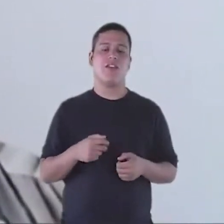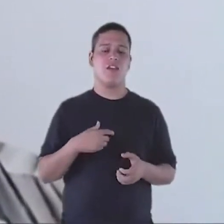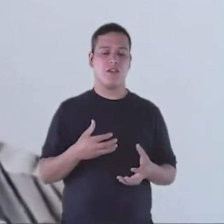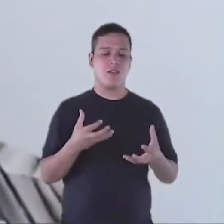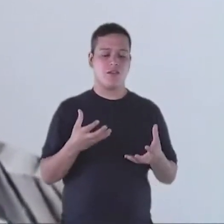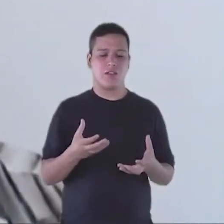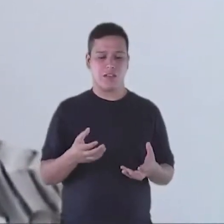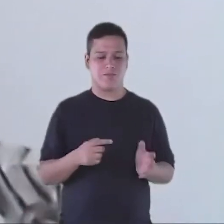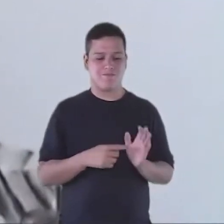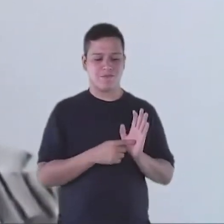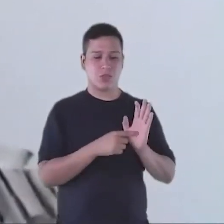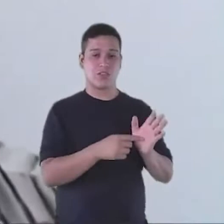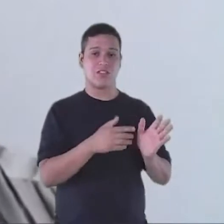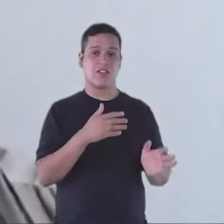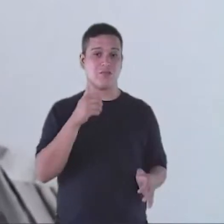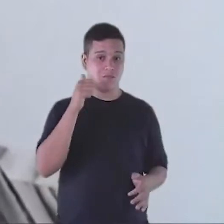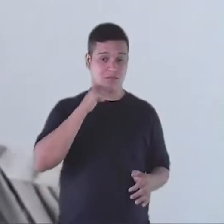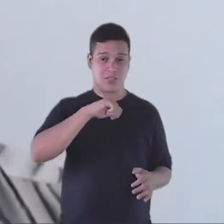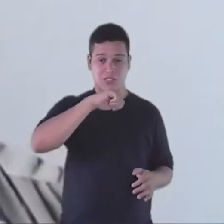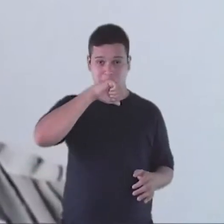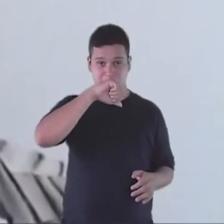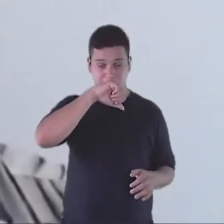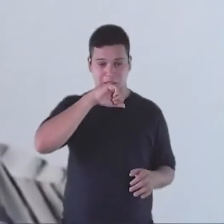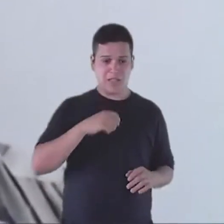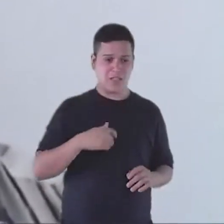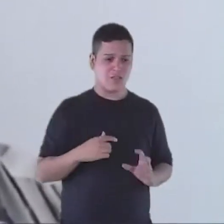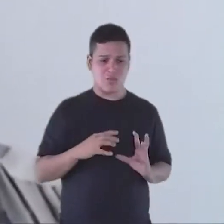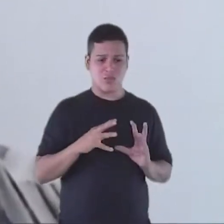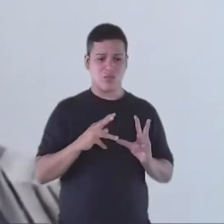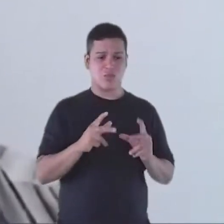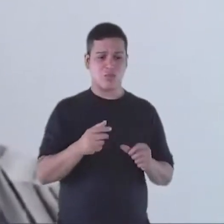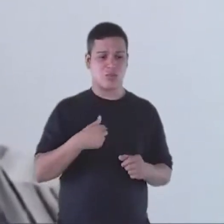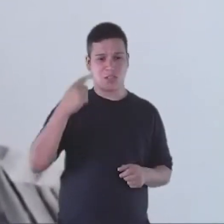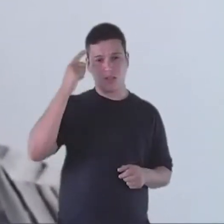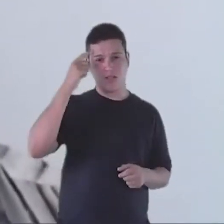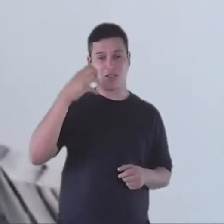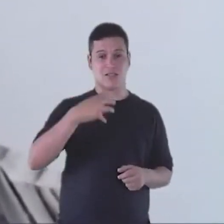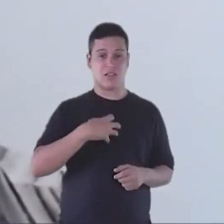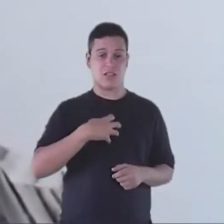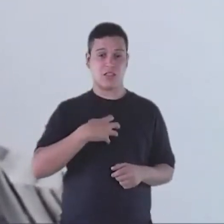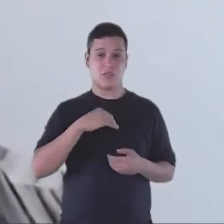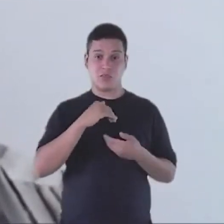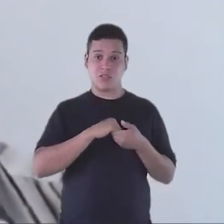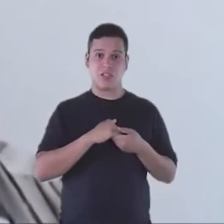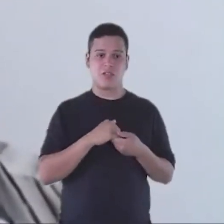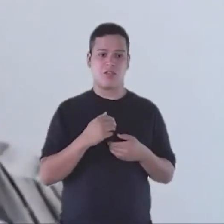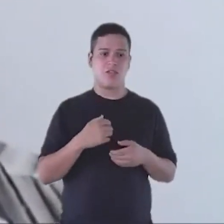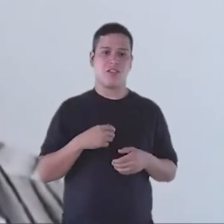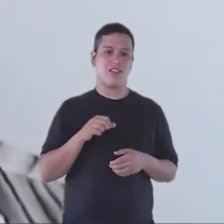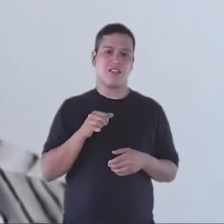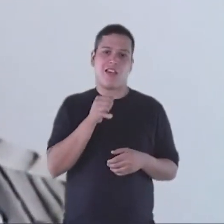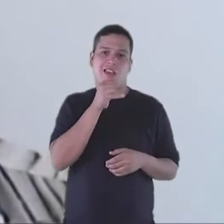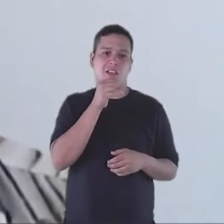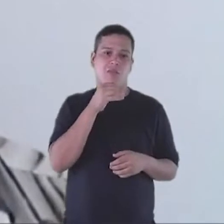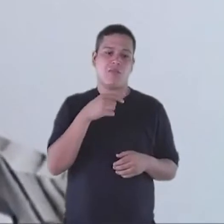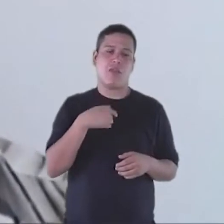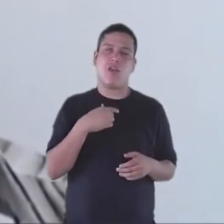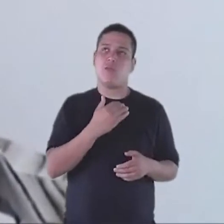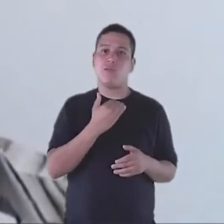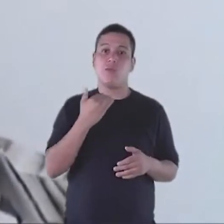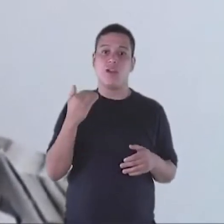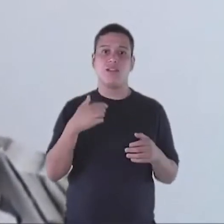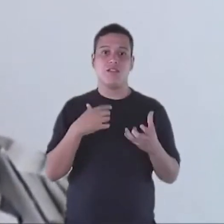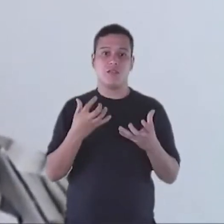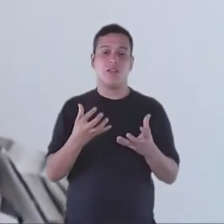quis deixar um testamento para minha mãe. E foi um livro feito em segredo. Porque a ideia é